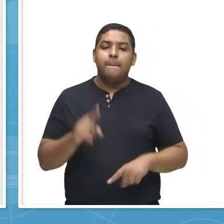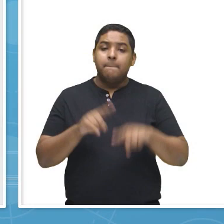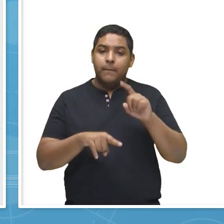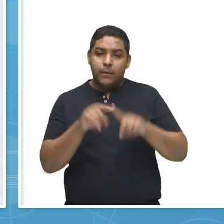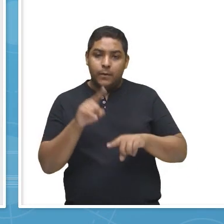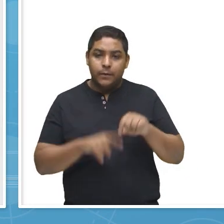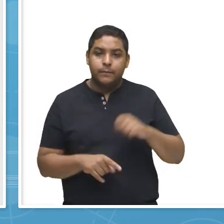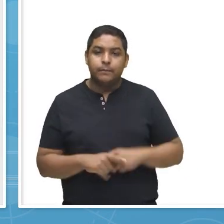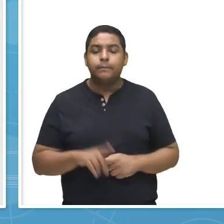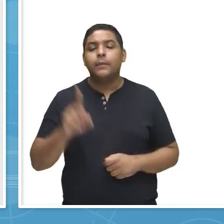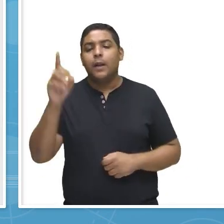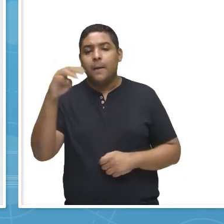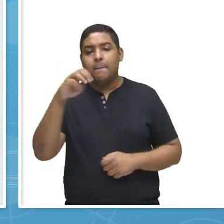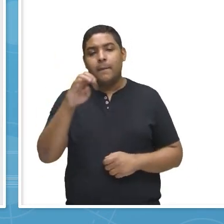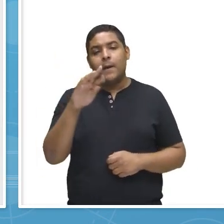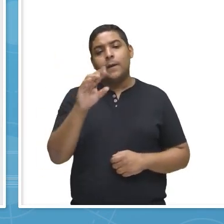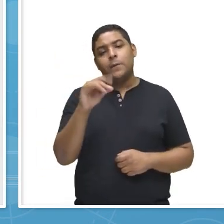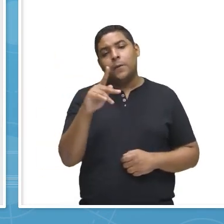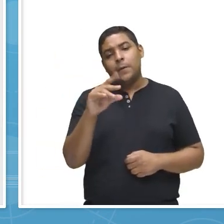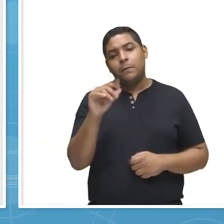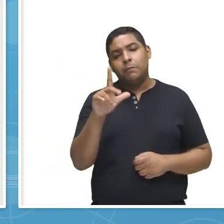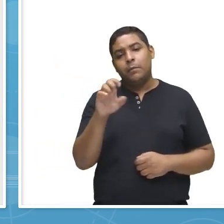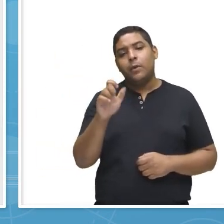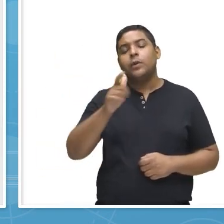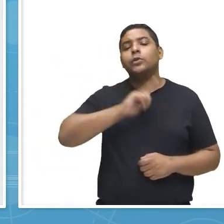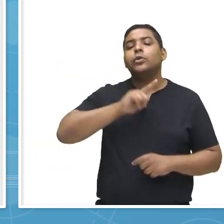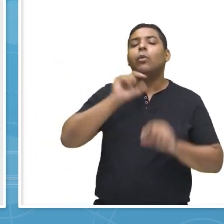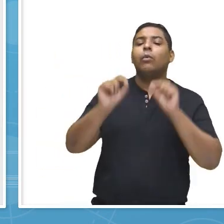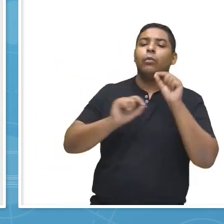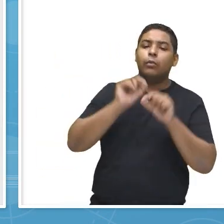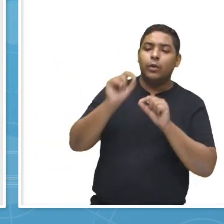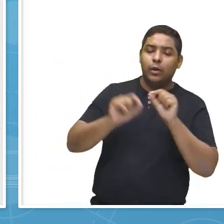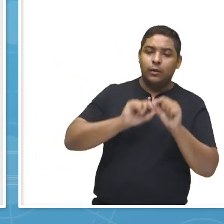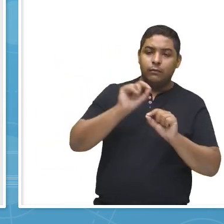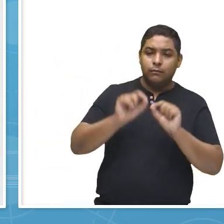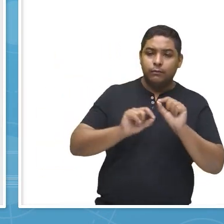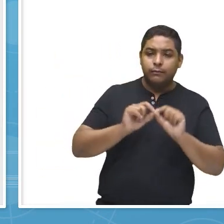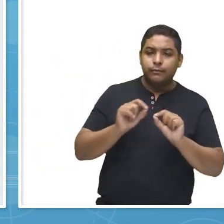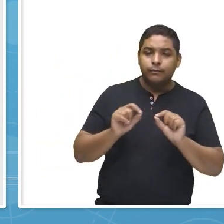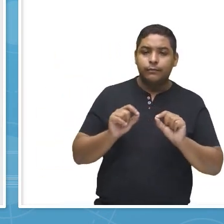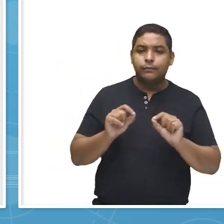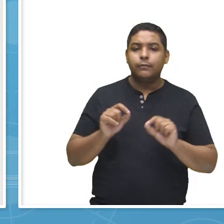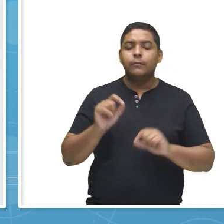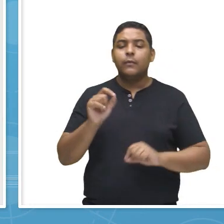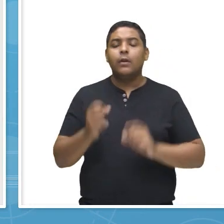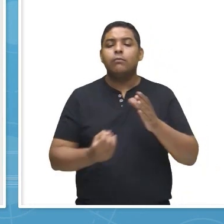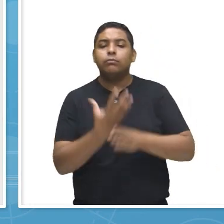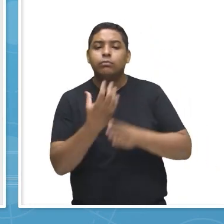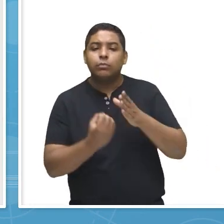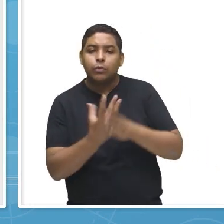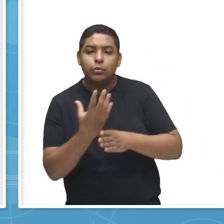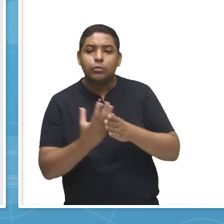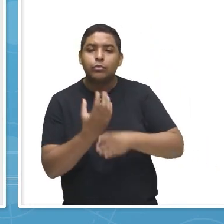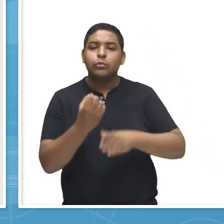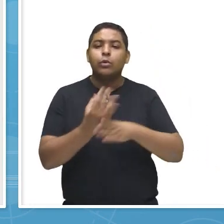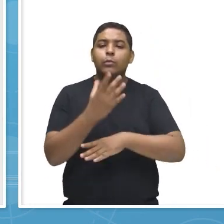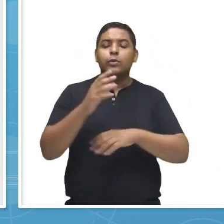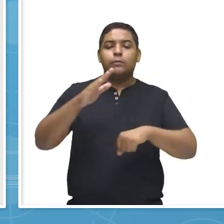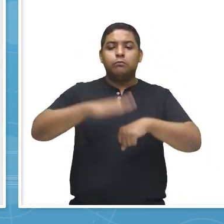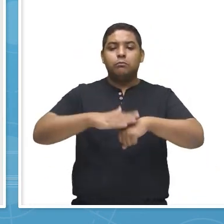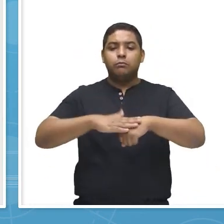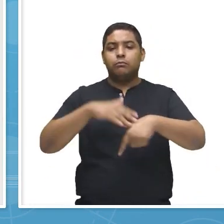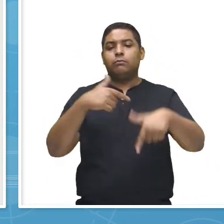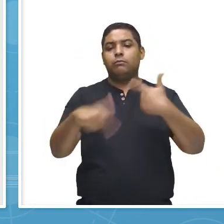essa metrópole, ela fornecia, né, esse consumo de manufaturas, tá?